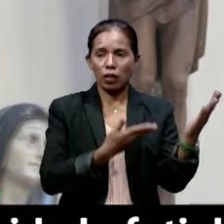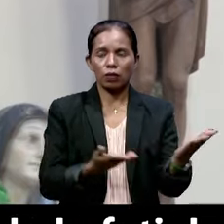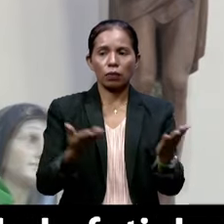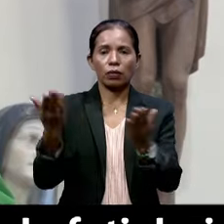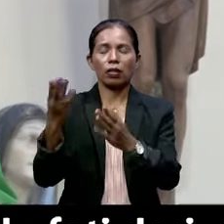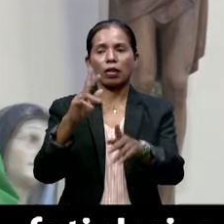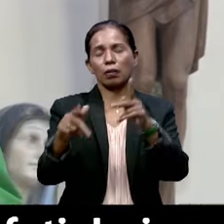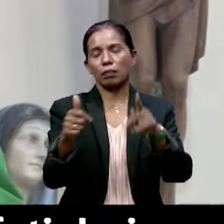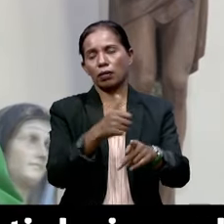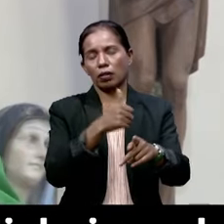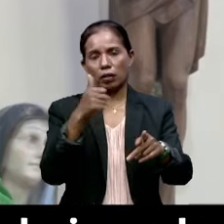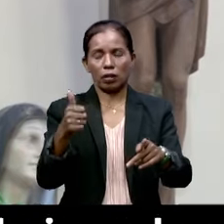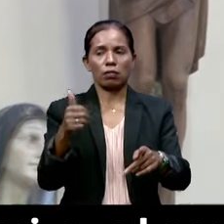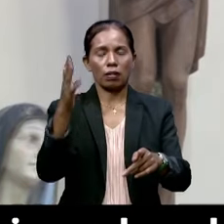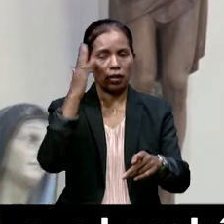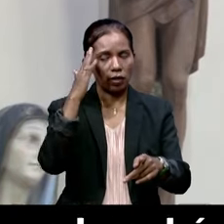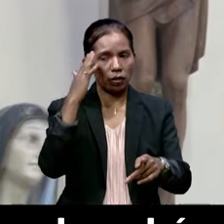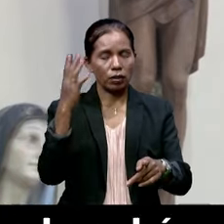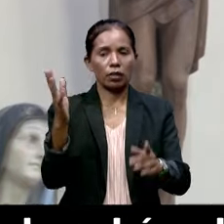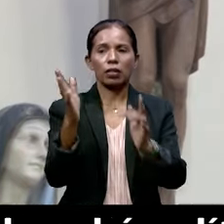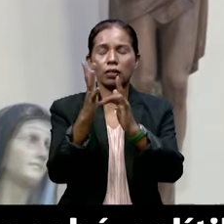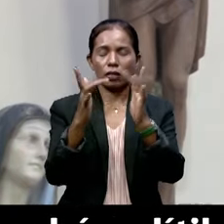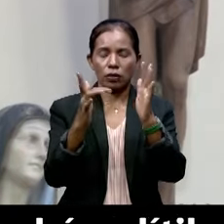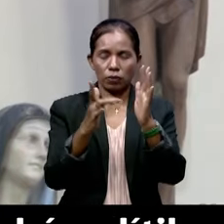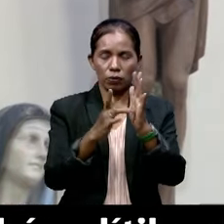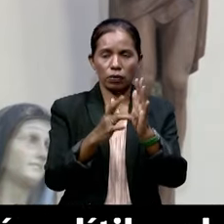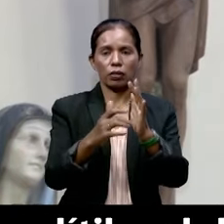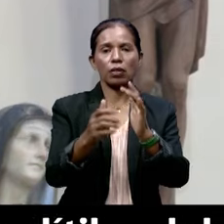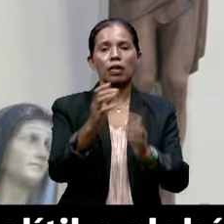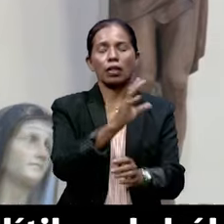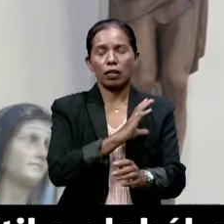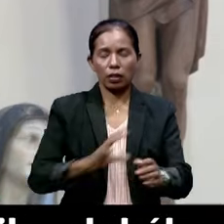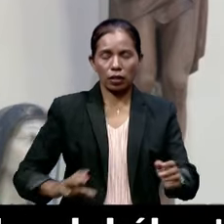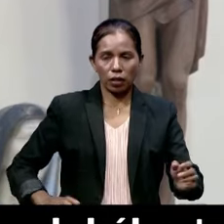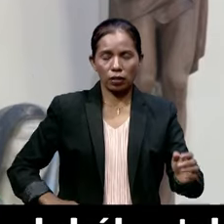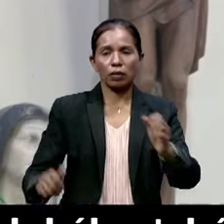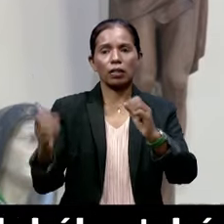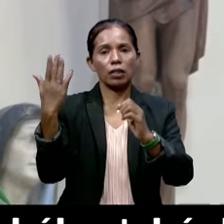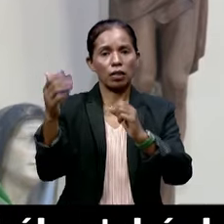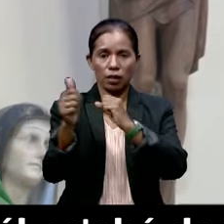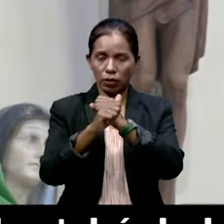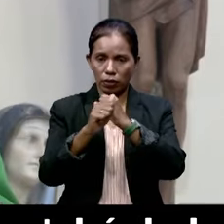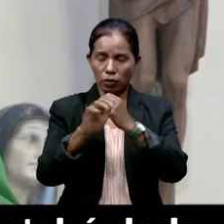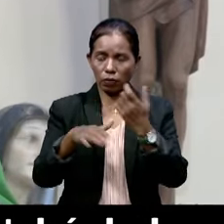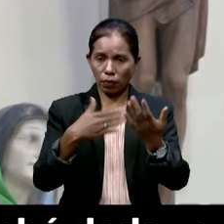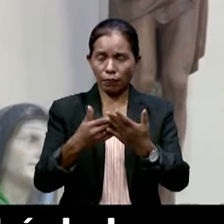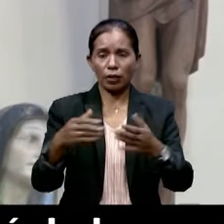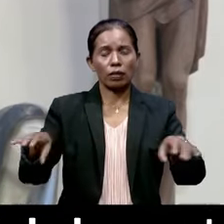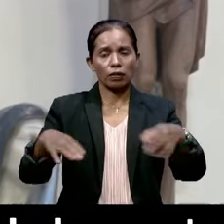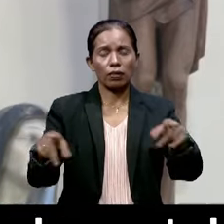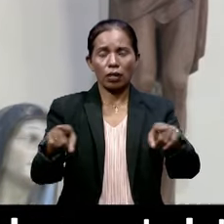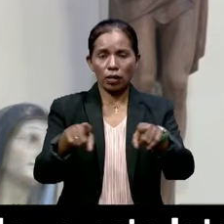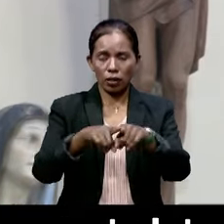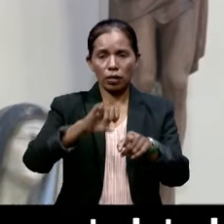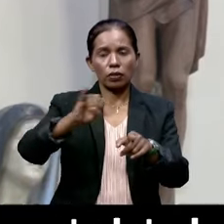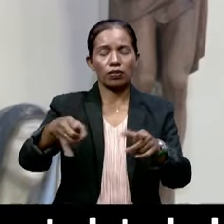selo, descobre, ita na Jesus Cristo e ração sira. Serviço, nebe, nessa jornalismo,